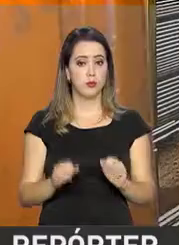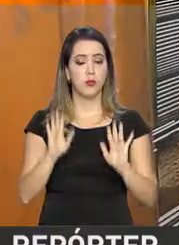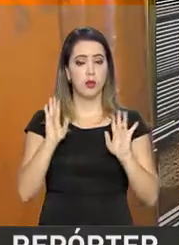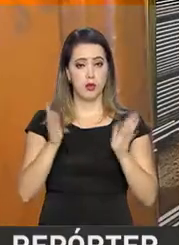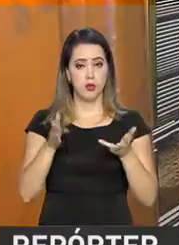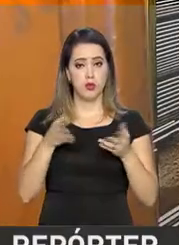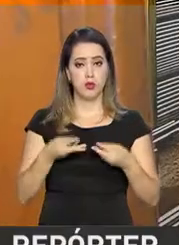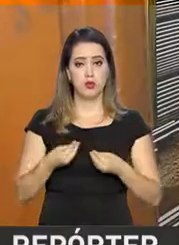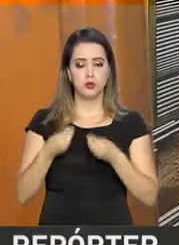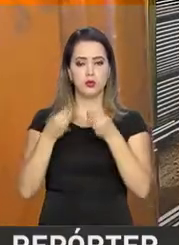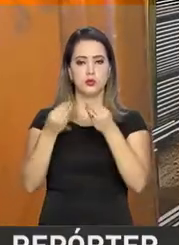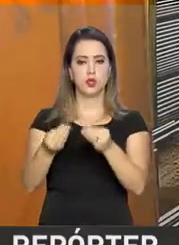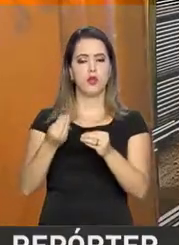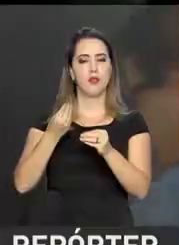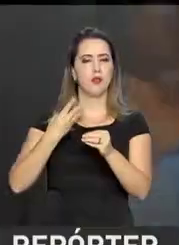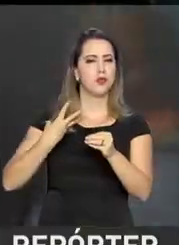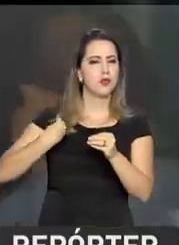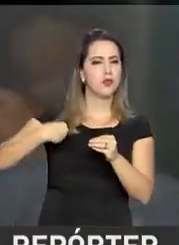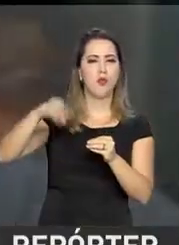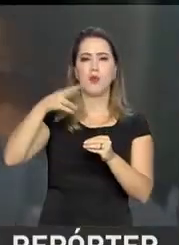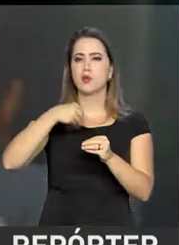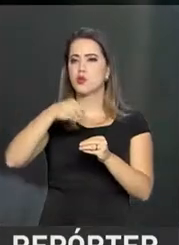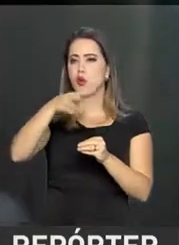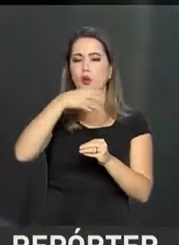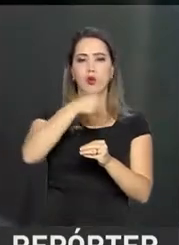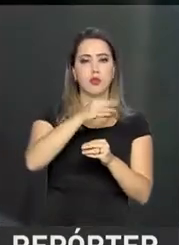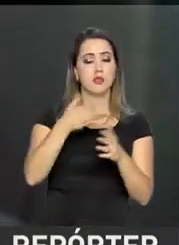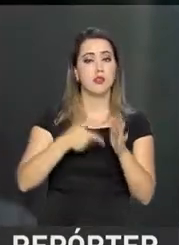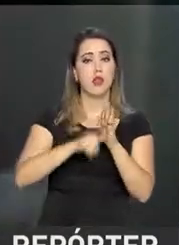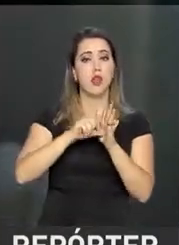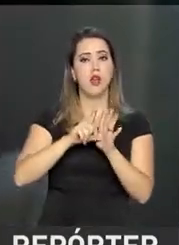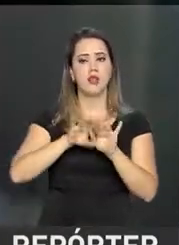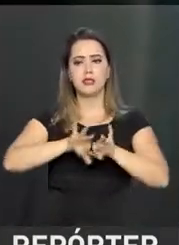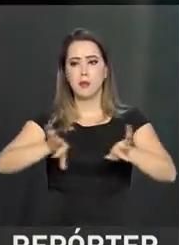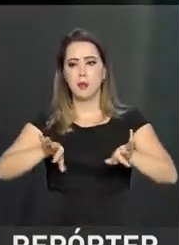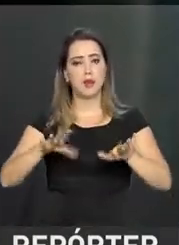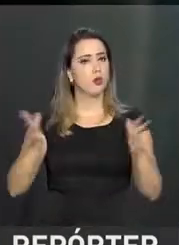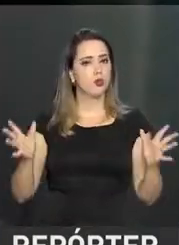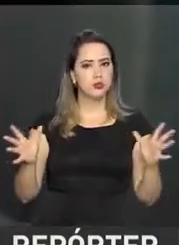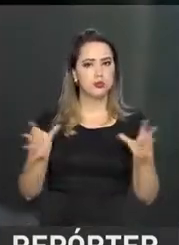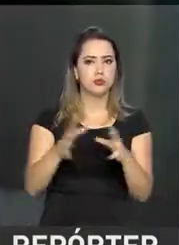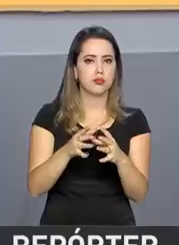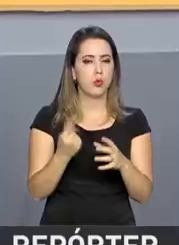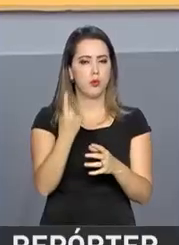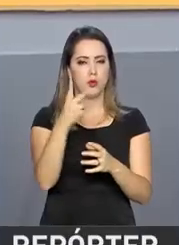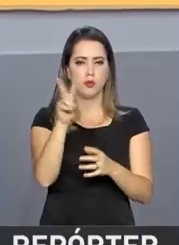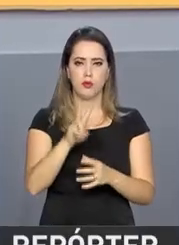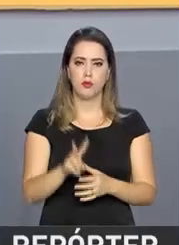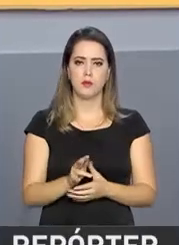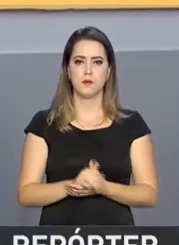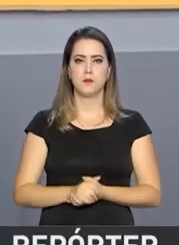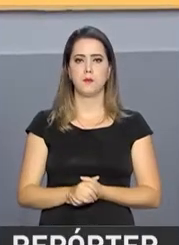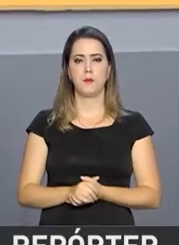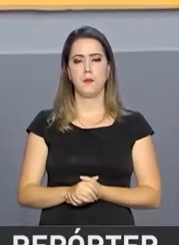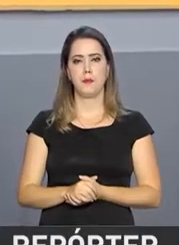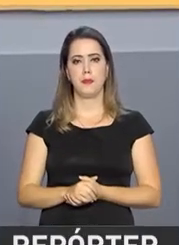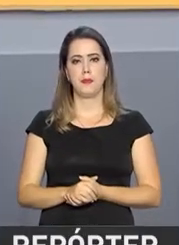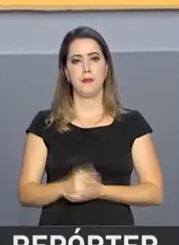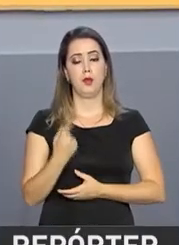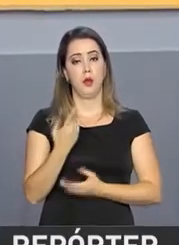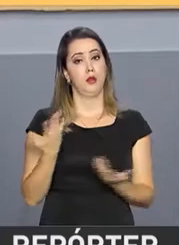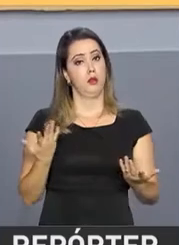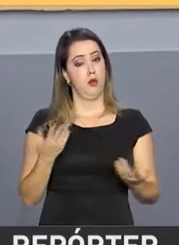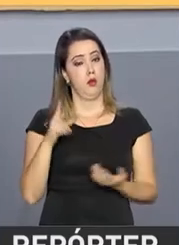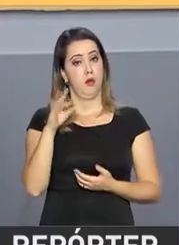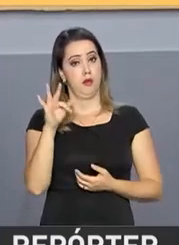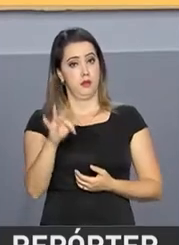está levando todas as informações que iam de formas fragmentadas e em diferentes relatórios. De acordo com a Receita, os